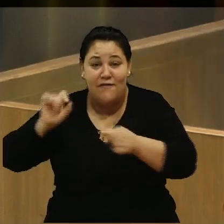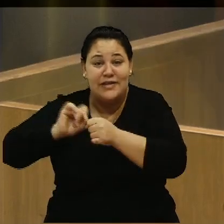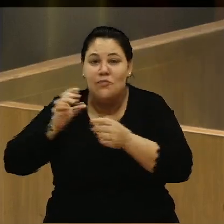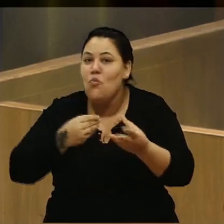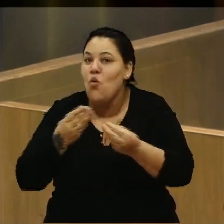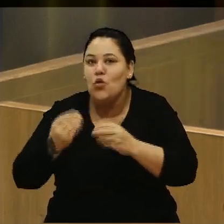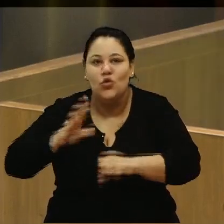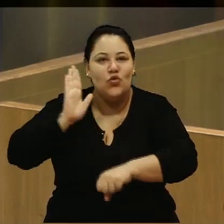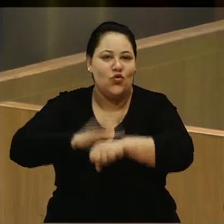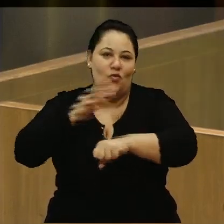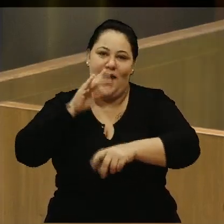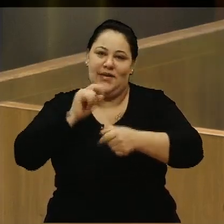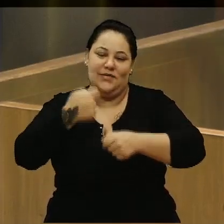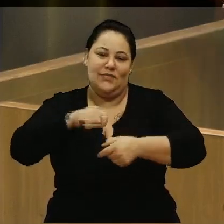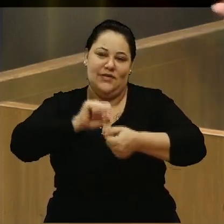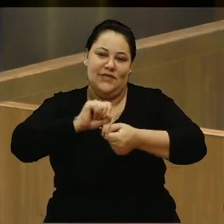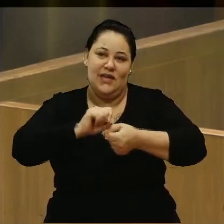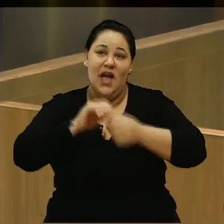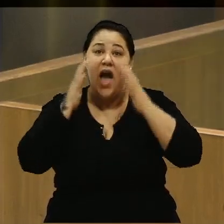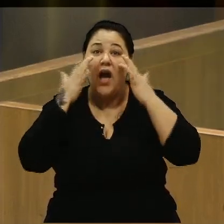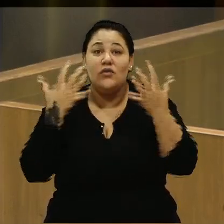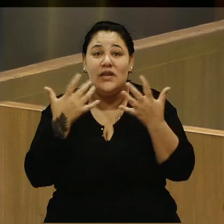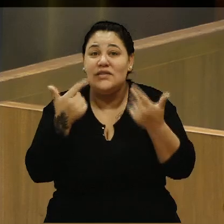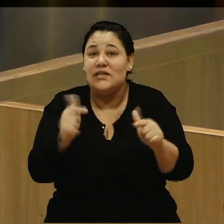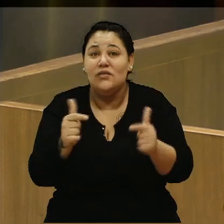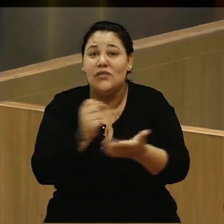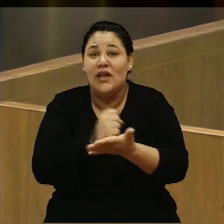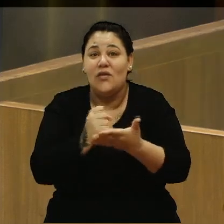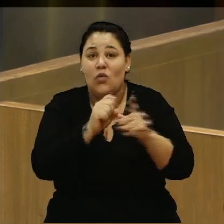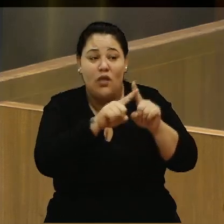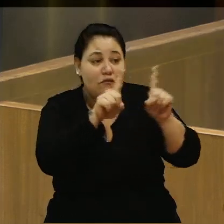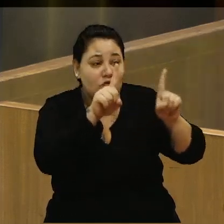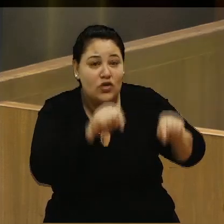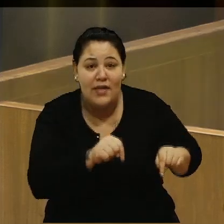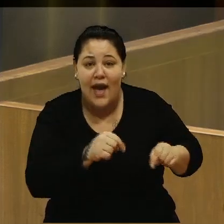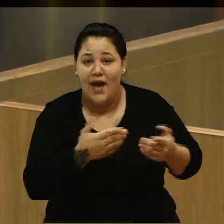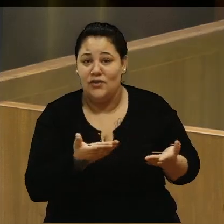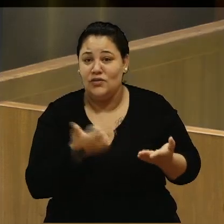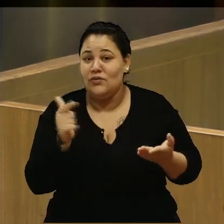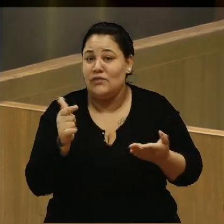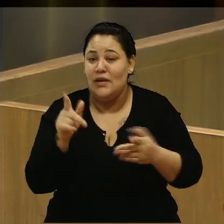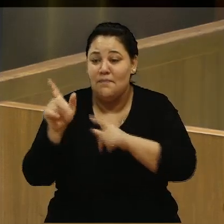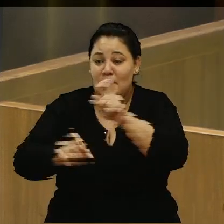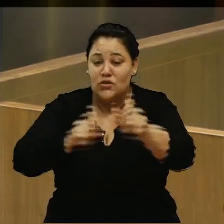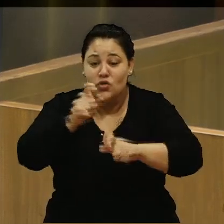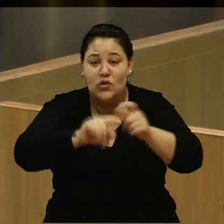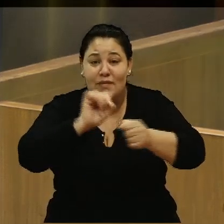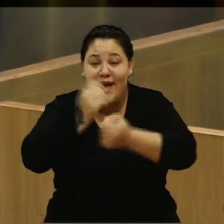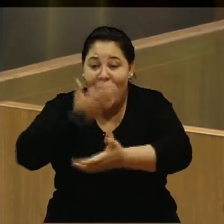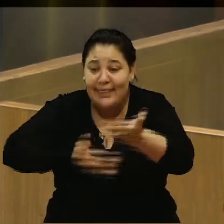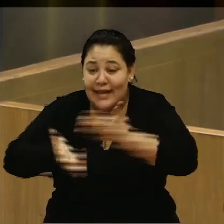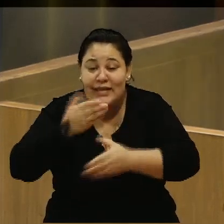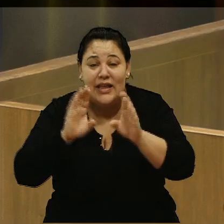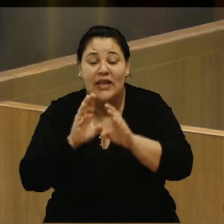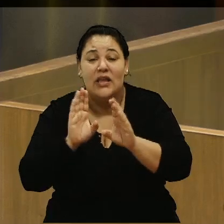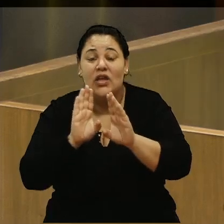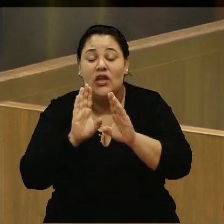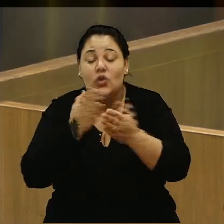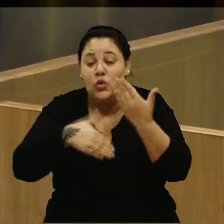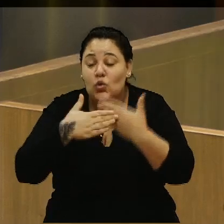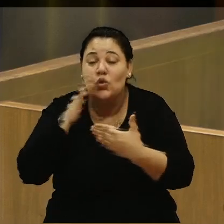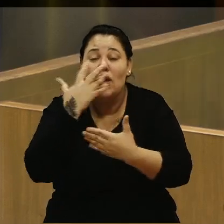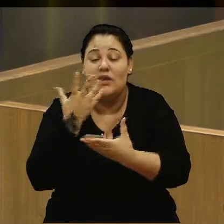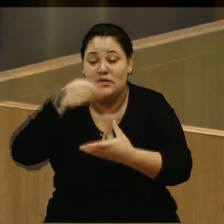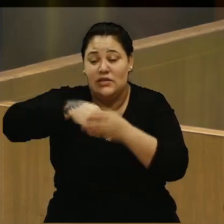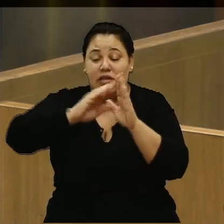que precisaria fazer. Acontece que não tem efetivo, não tem gente para fazer tudo isso. Quantas vezes a